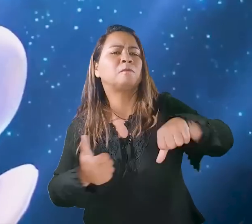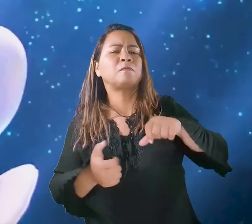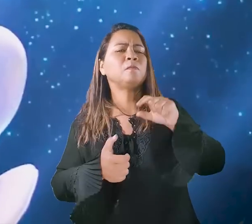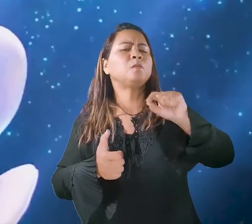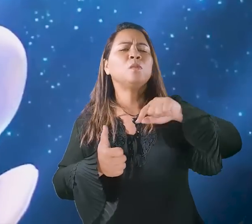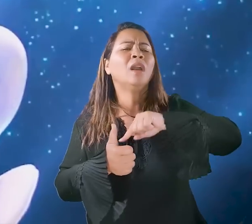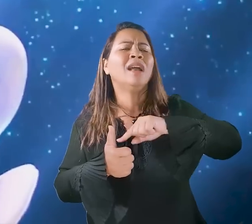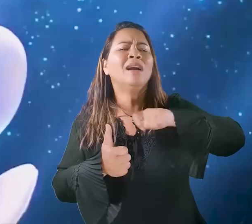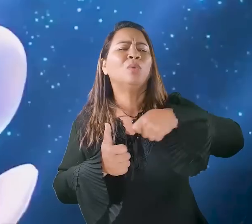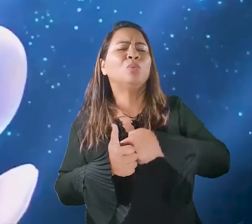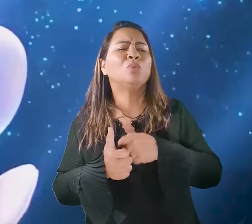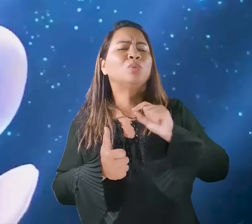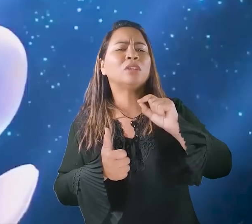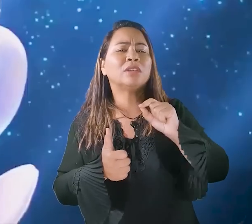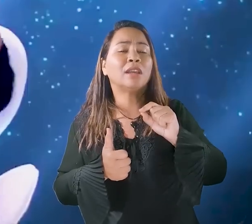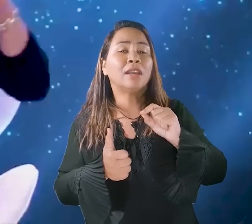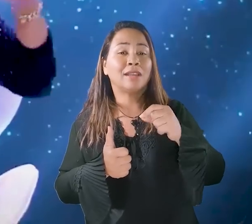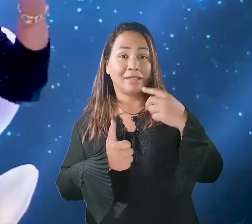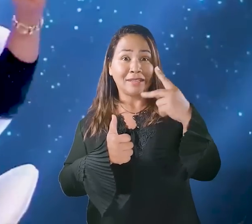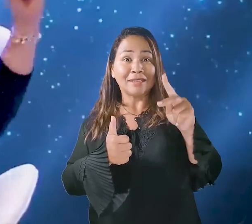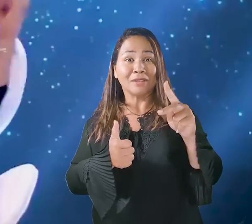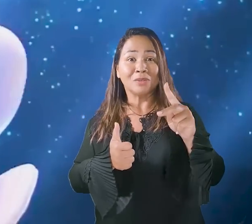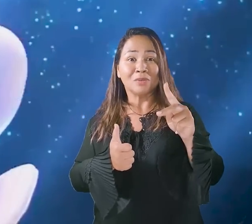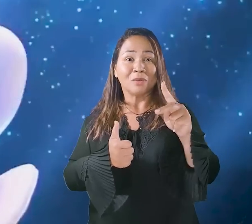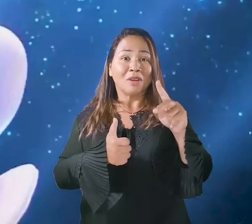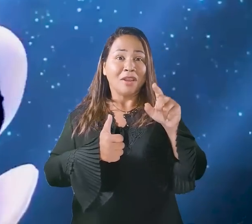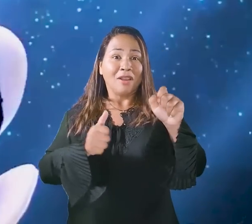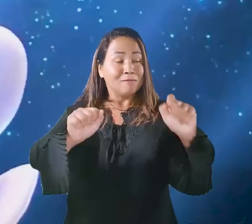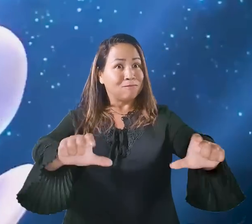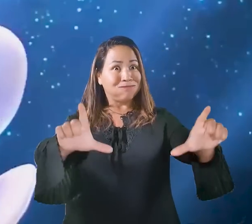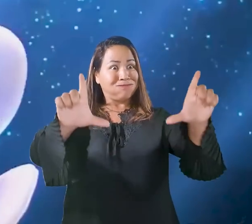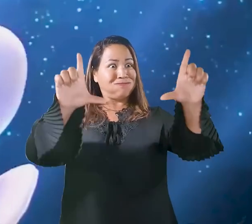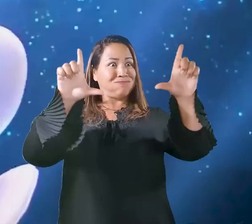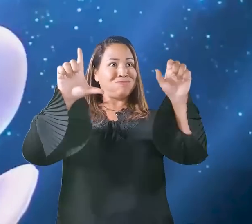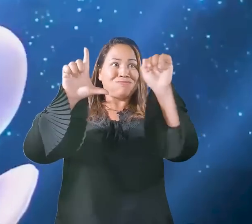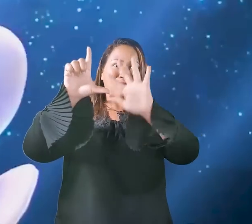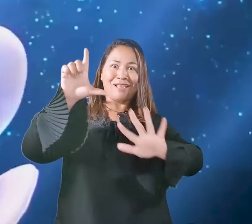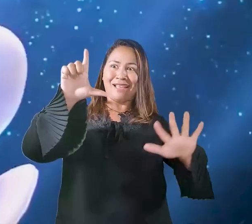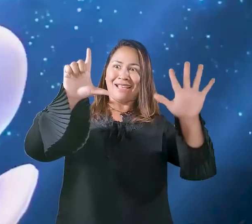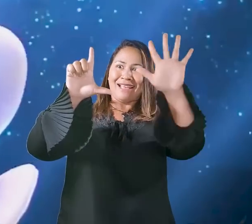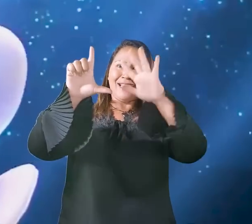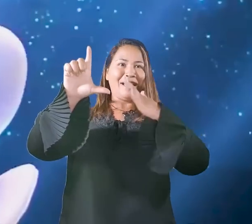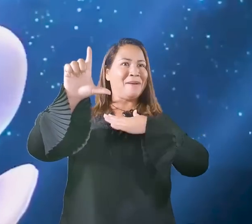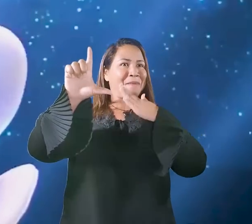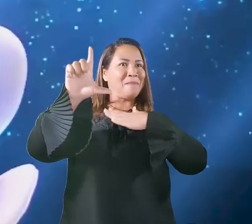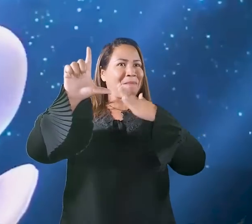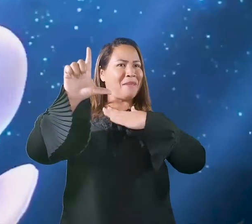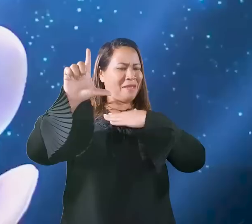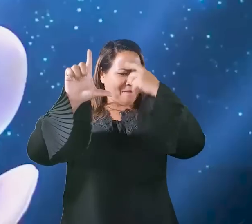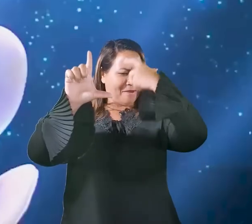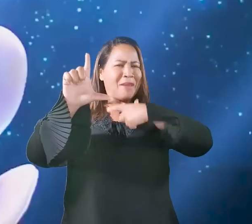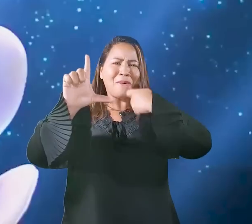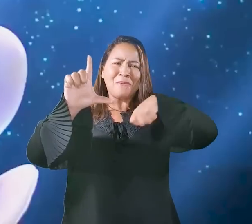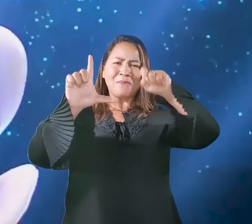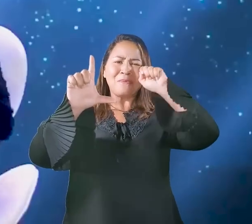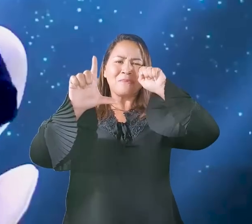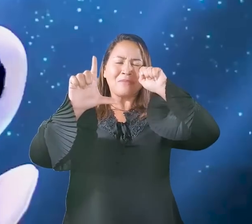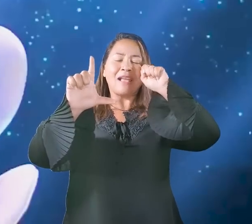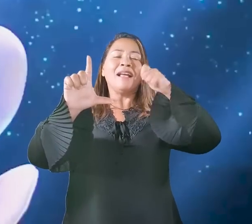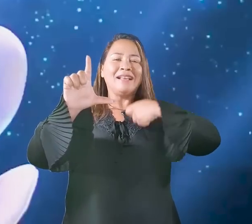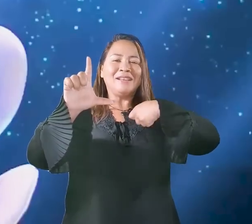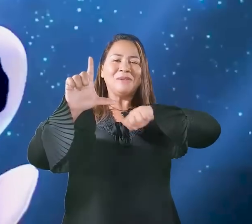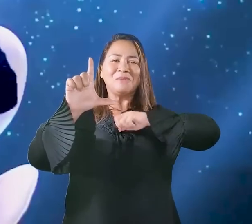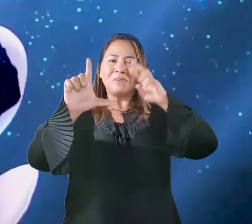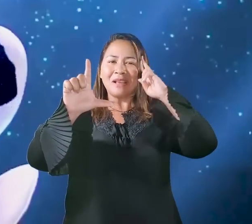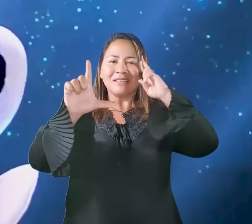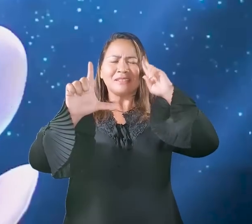Então visualiza na tua frente o teu eu do futuro, a imagem da mudança. Qual